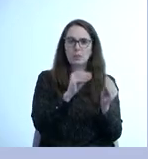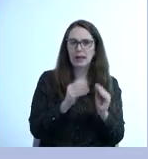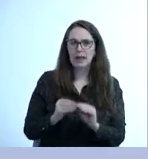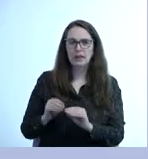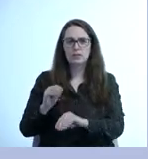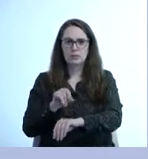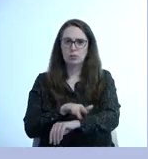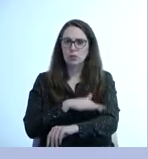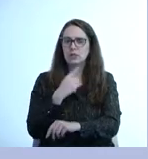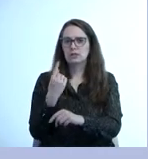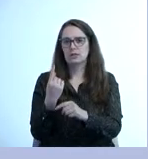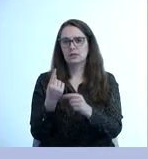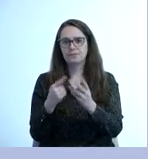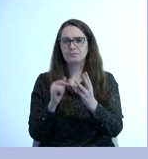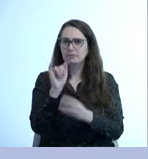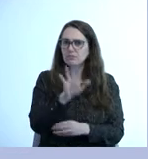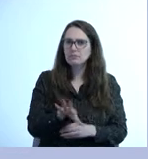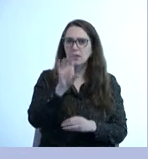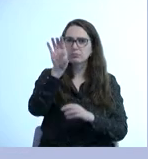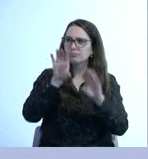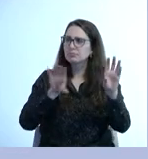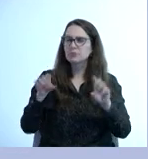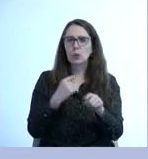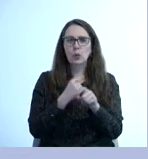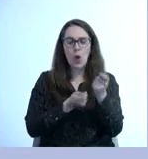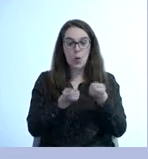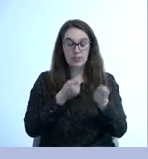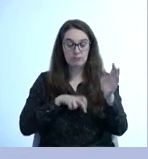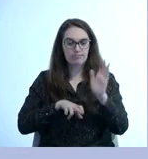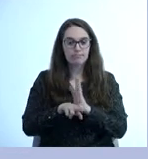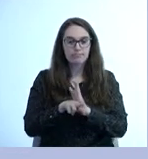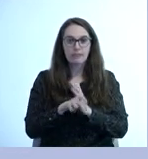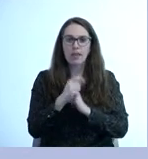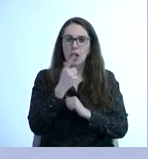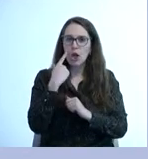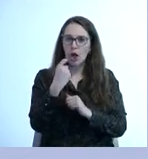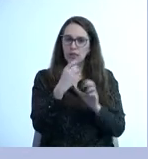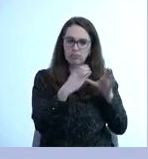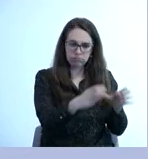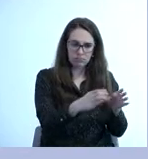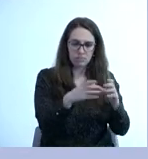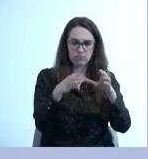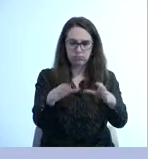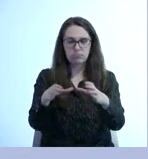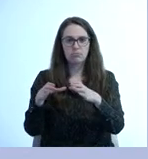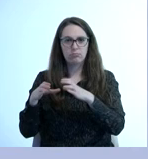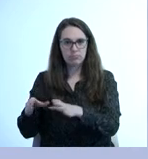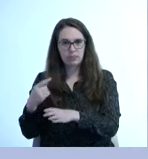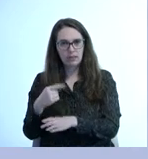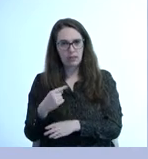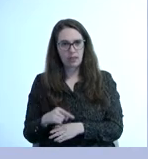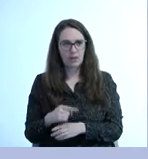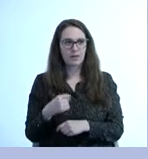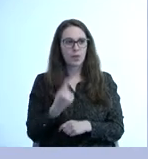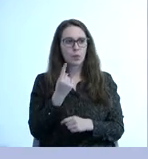poesia, entre uma imagem, entre mas em que se percebe que há